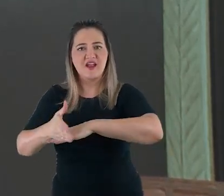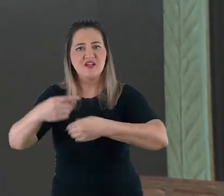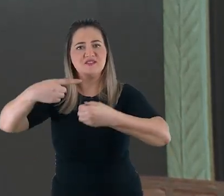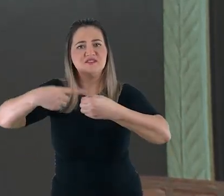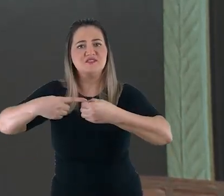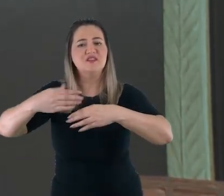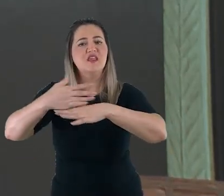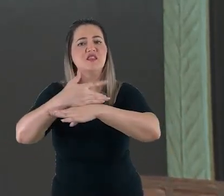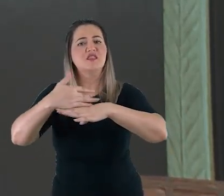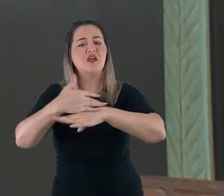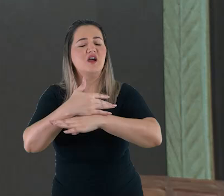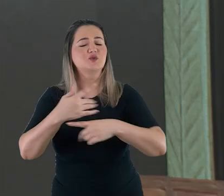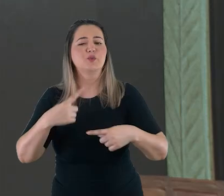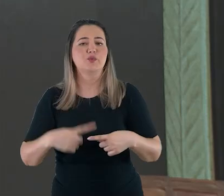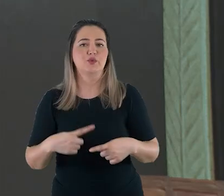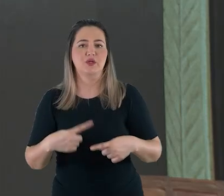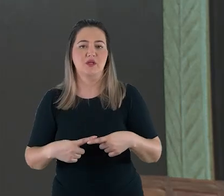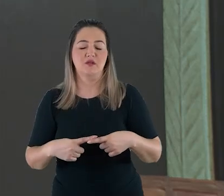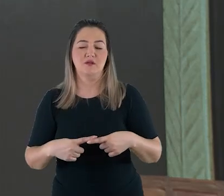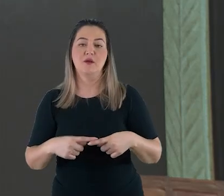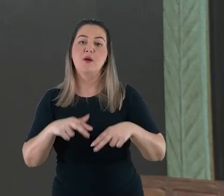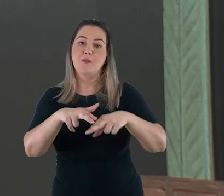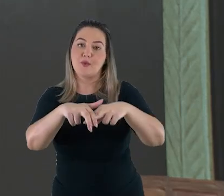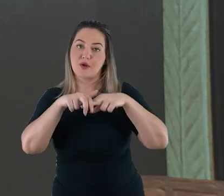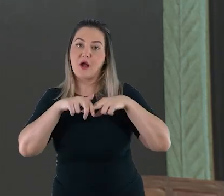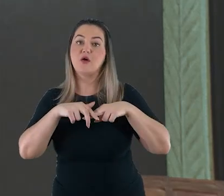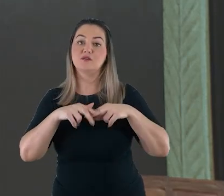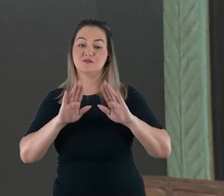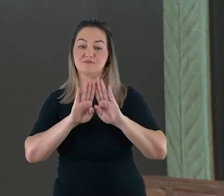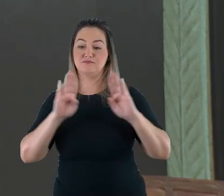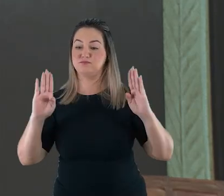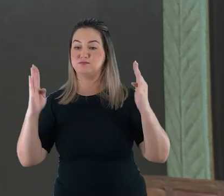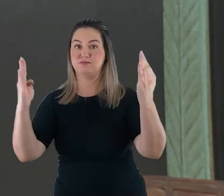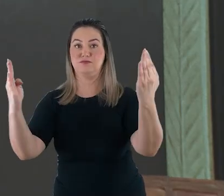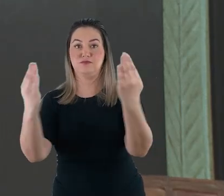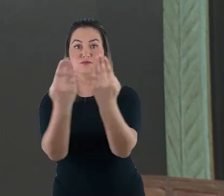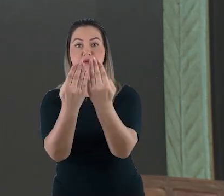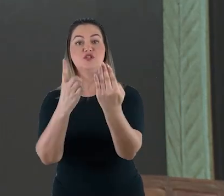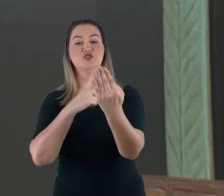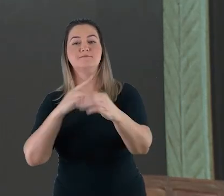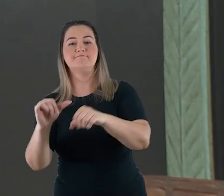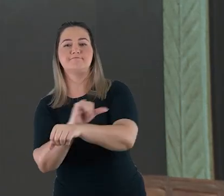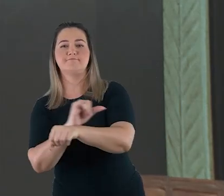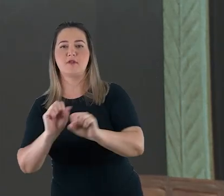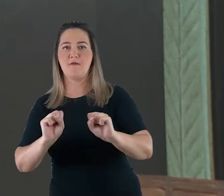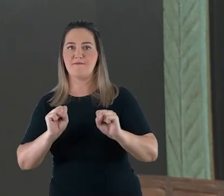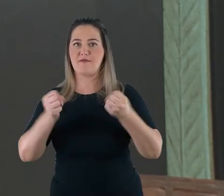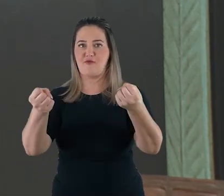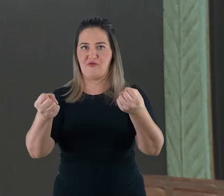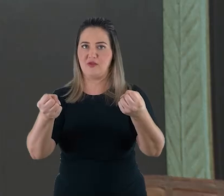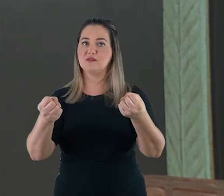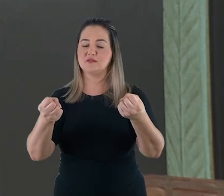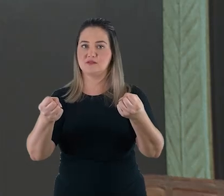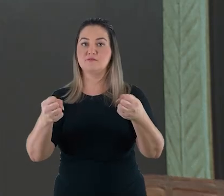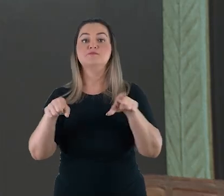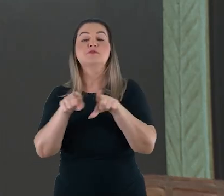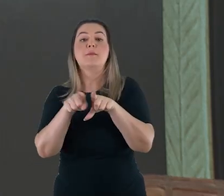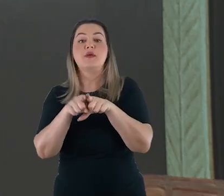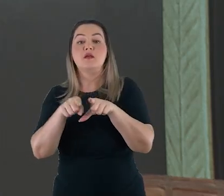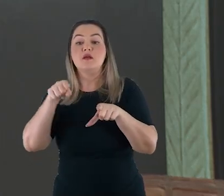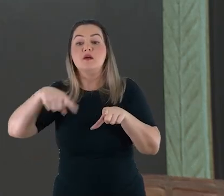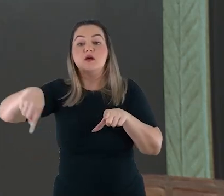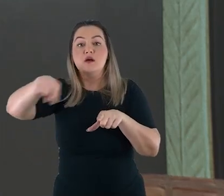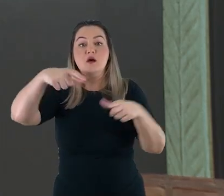cidade? Em primeiro lugar, por questões de defesa militar. Em segundo lugar, porque ali, nesse